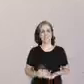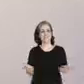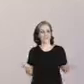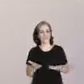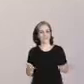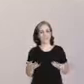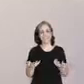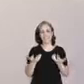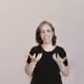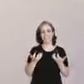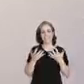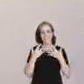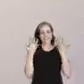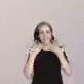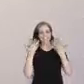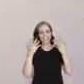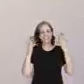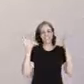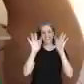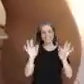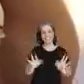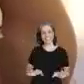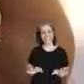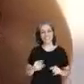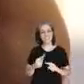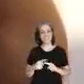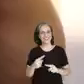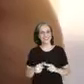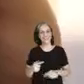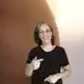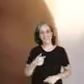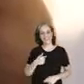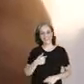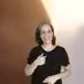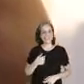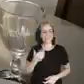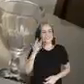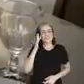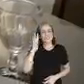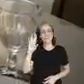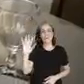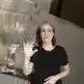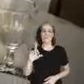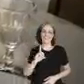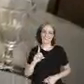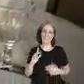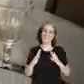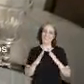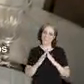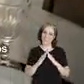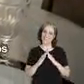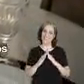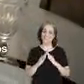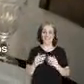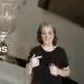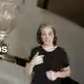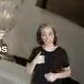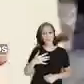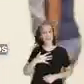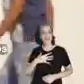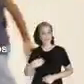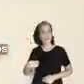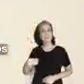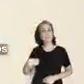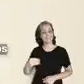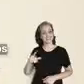Hoje eu só quero felicidade e alegria, porque um sonho meu era ter um lar. Principalmente eu que tenho